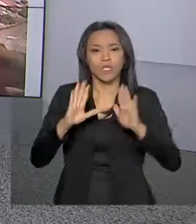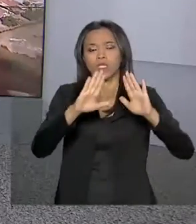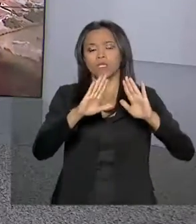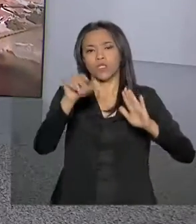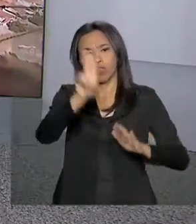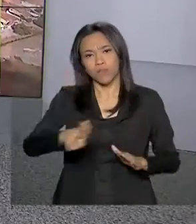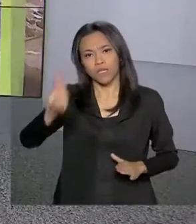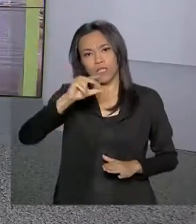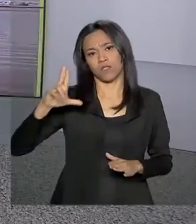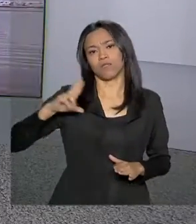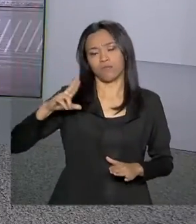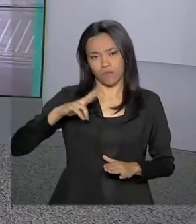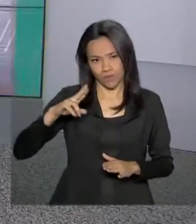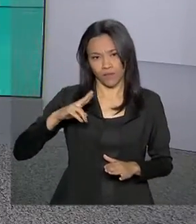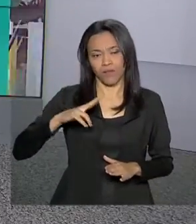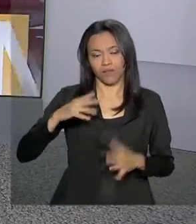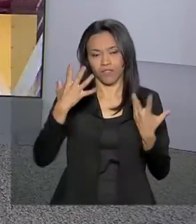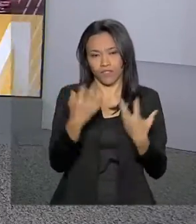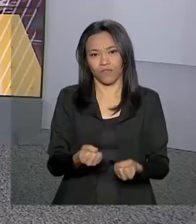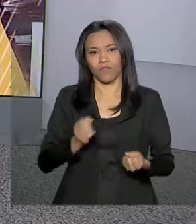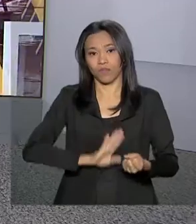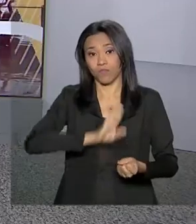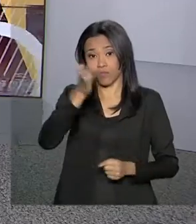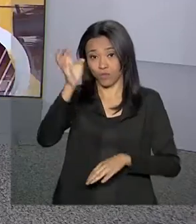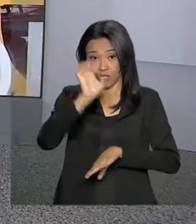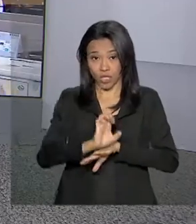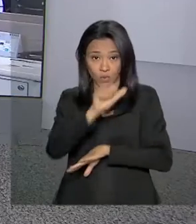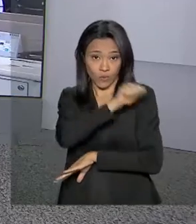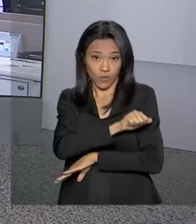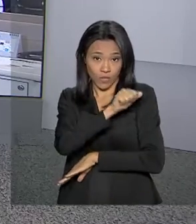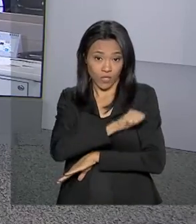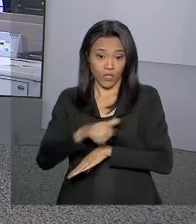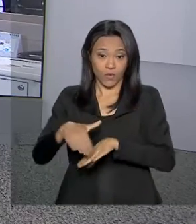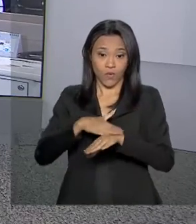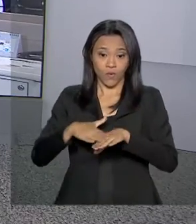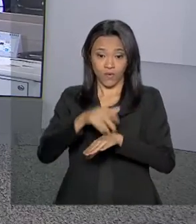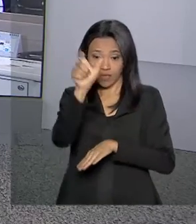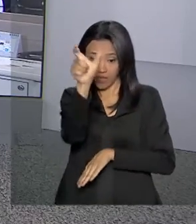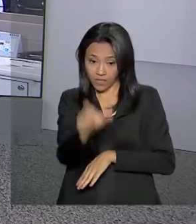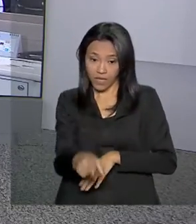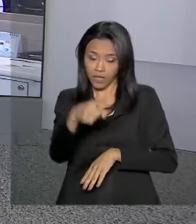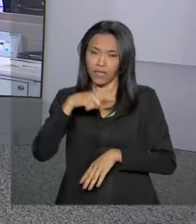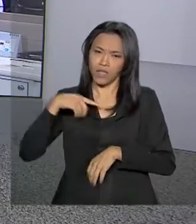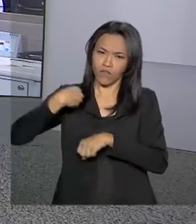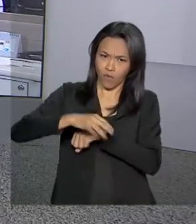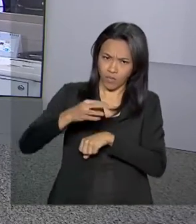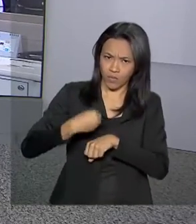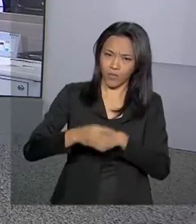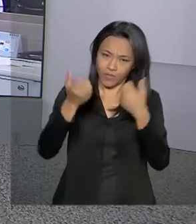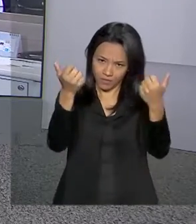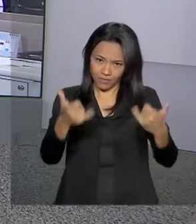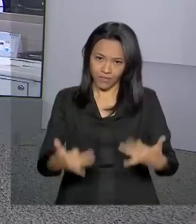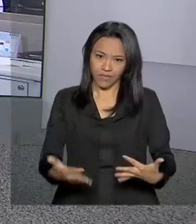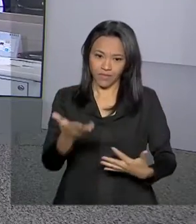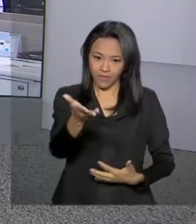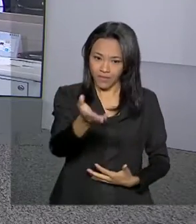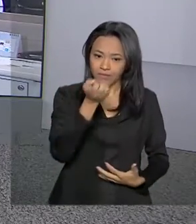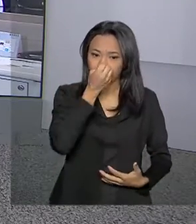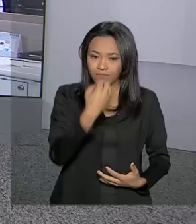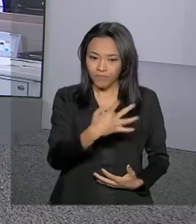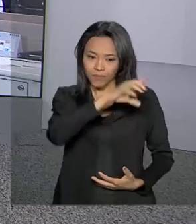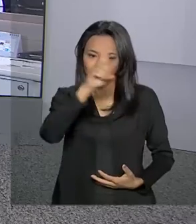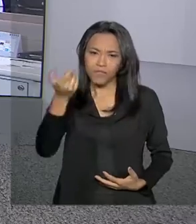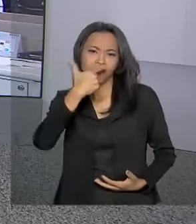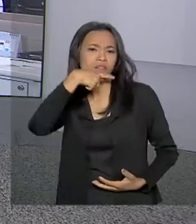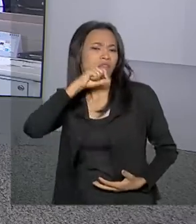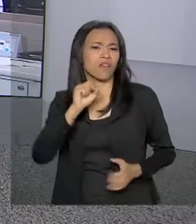de educação superior. A gente vai agora até o Rio de Janeiro conversar com a nossa repórter Alessandra Lago, que tem outras informações para a gente. Alessandra, bom dia. Quem é